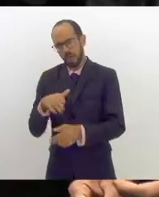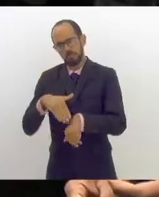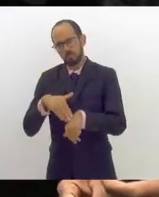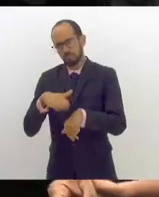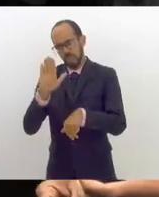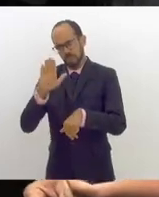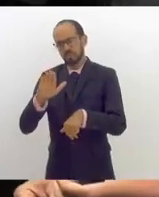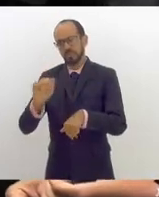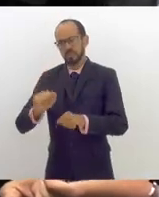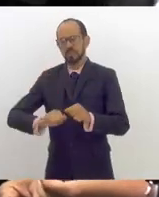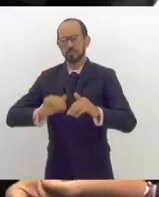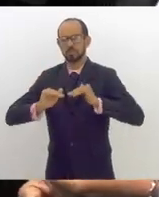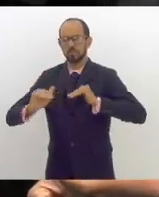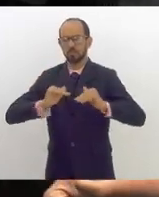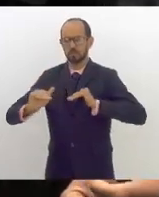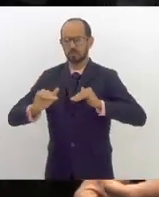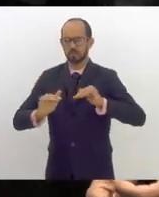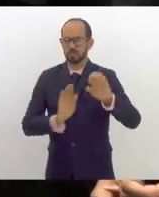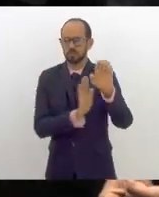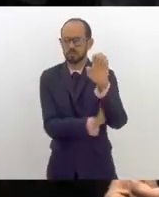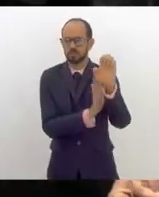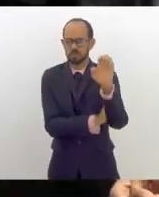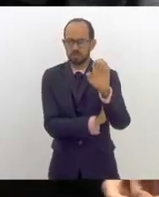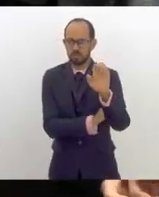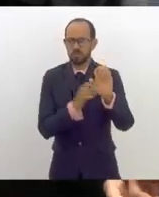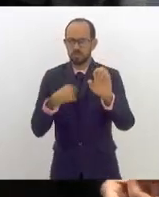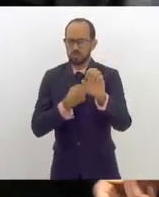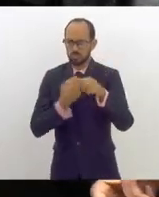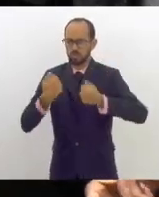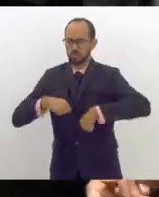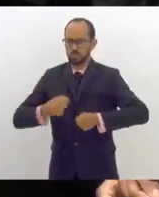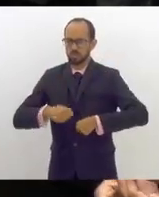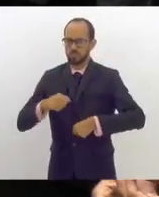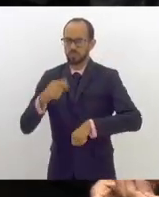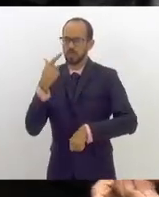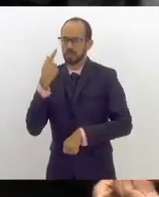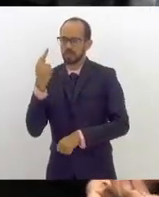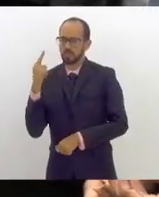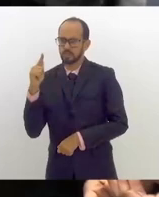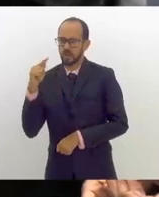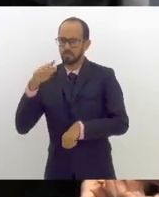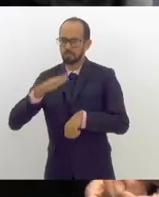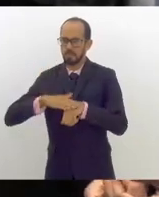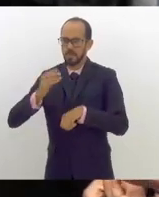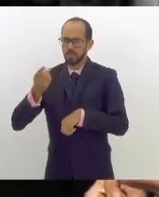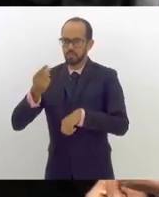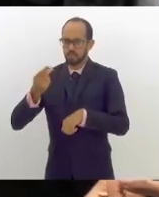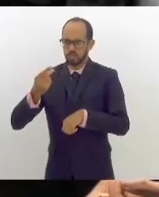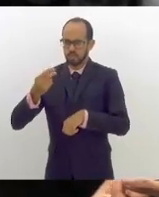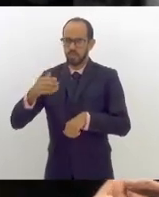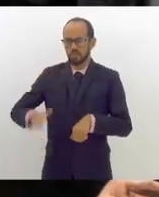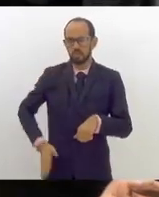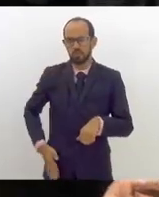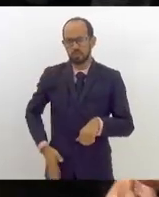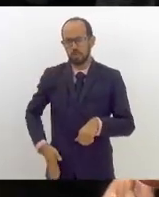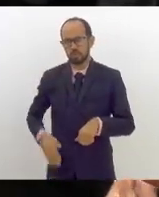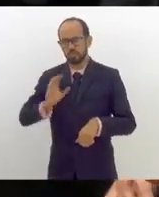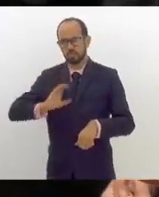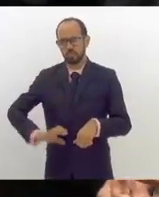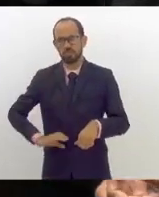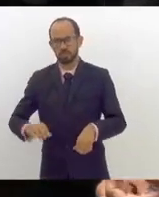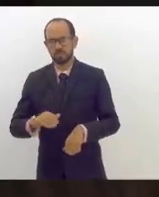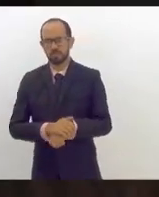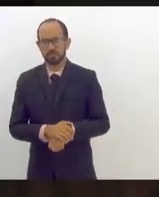movimentos de esquerda então a gente precisa garantir mais dinheiro no bolso do cidadão e menos dinheiro nas contas do estado Obrigado Presidente